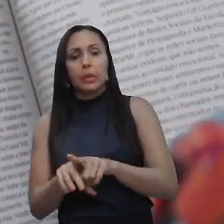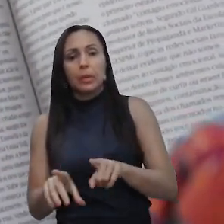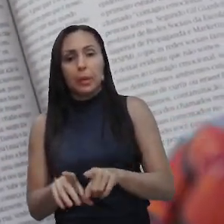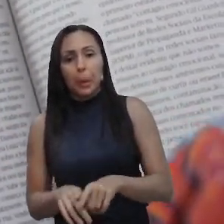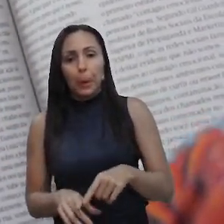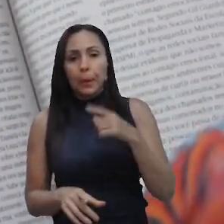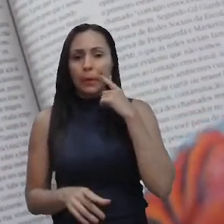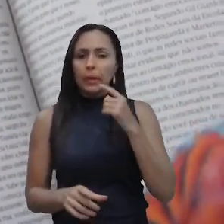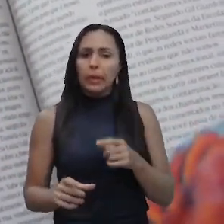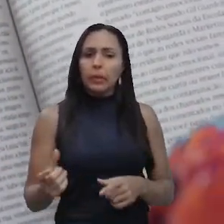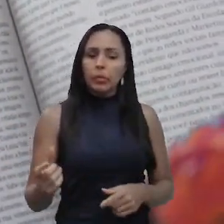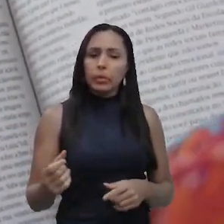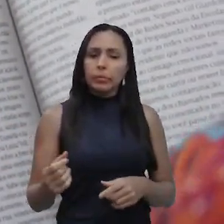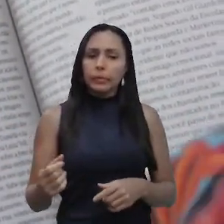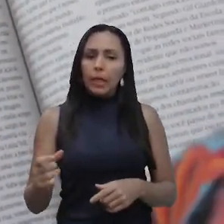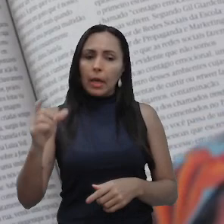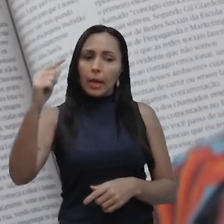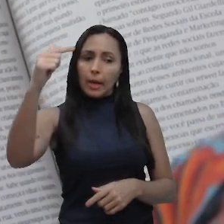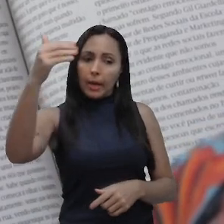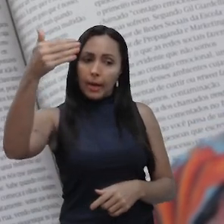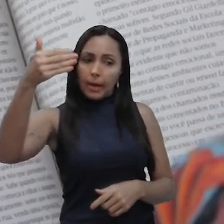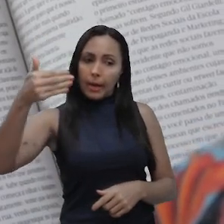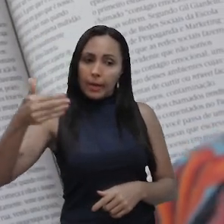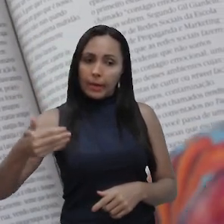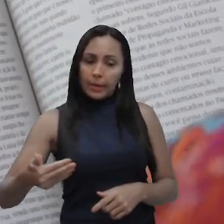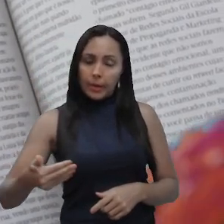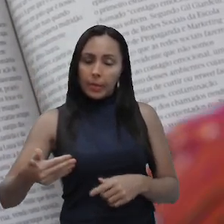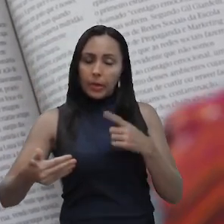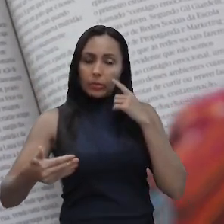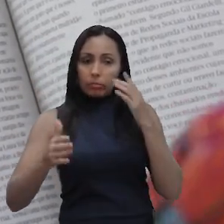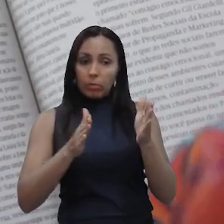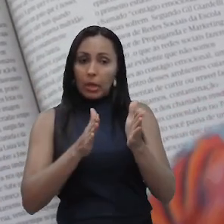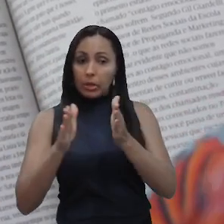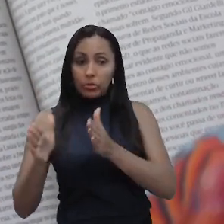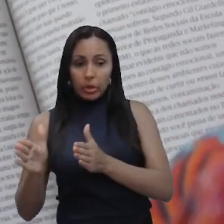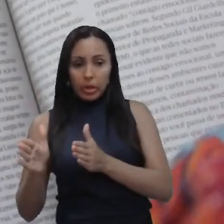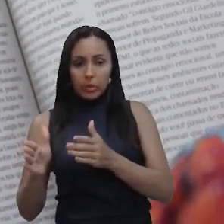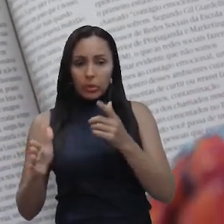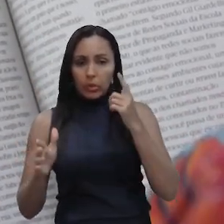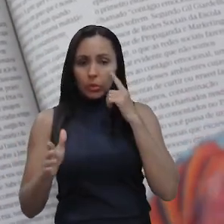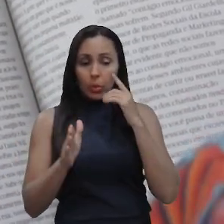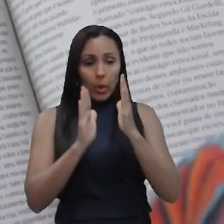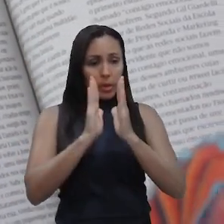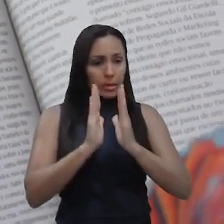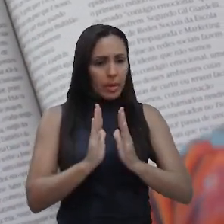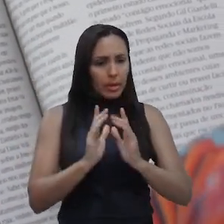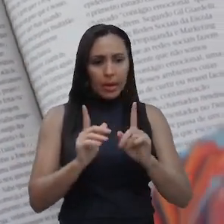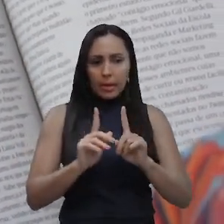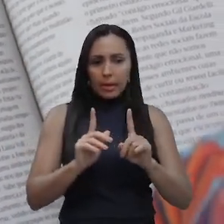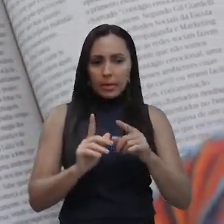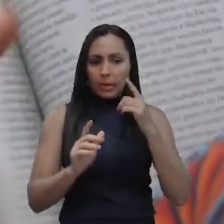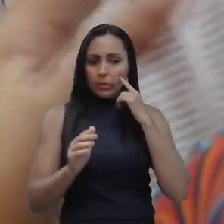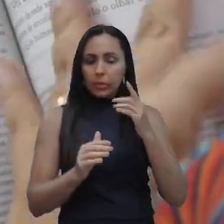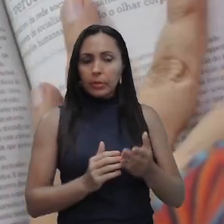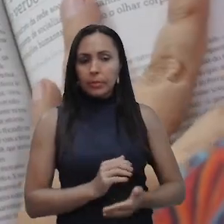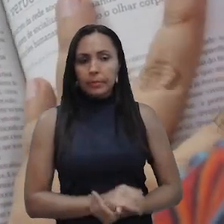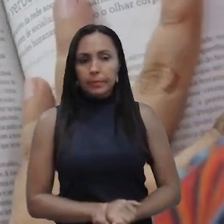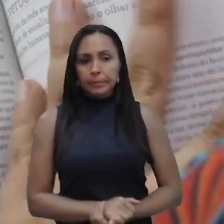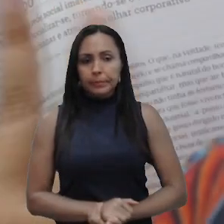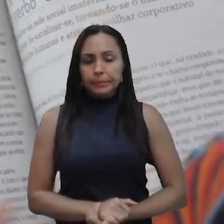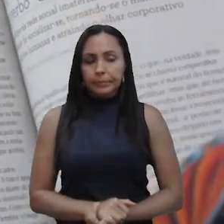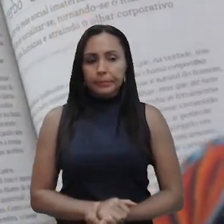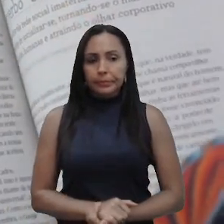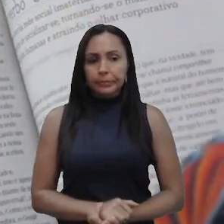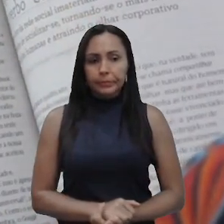tem um alinhamento, o quê? Um alinhamento à esquerda. Não é centralizado e esse texto também não é justificado. Aí